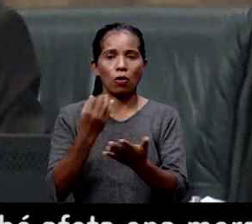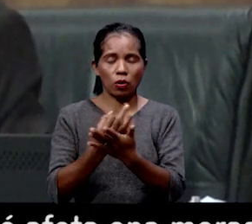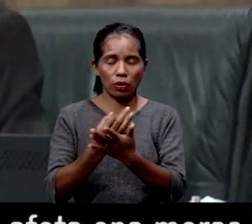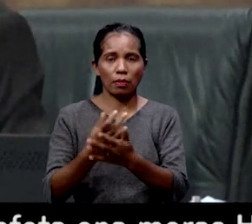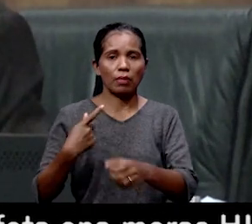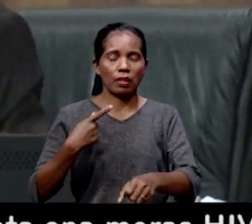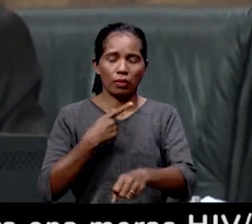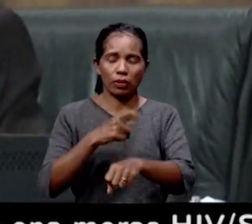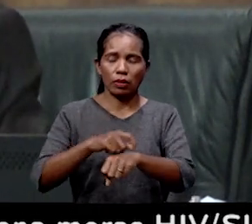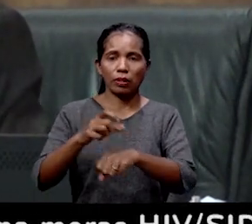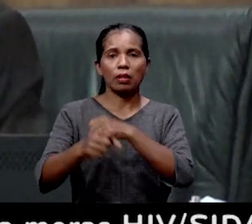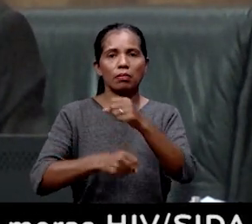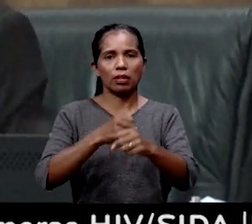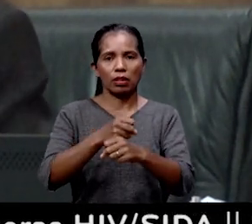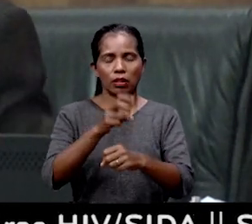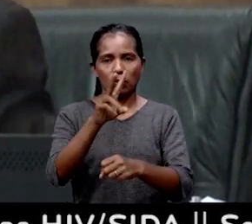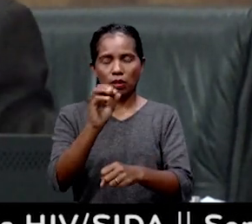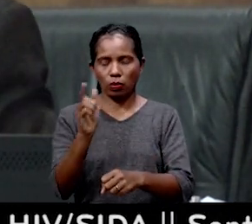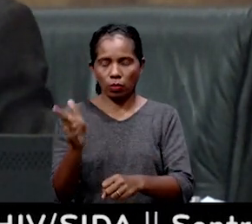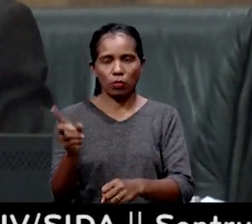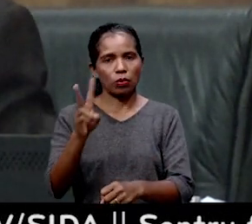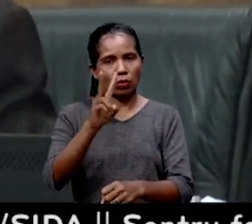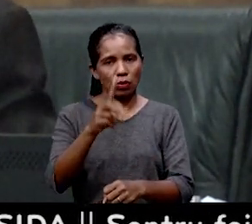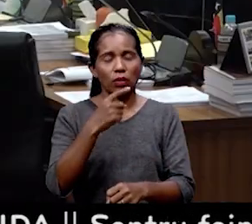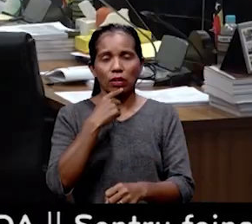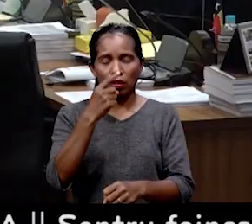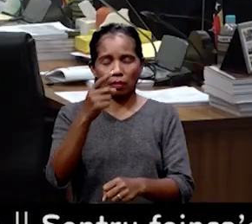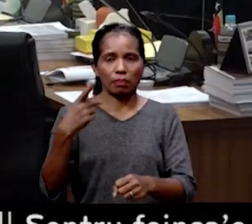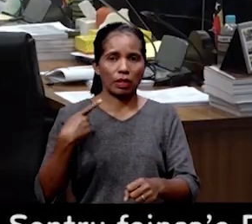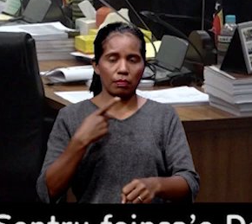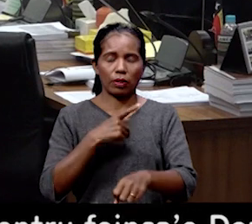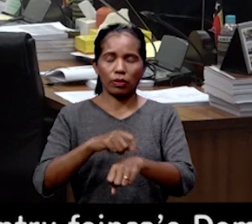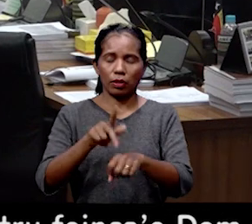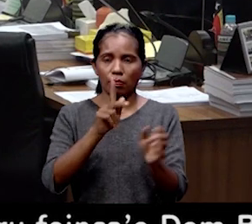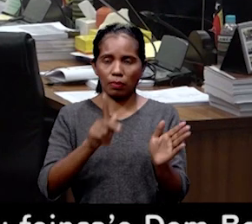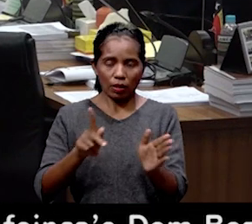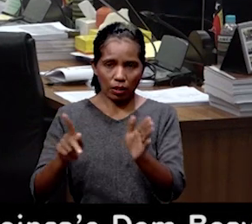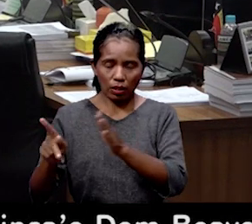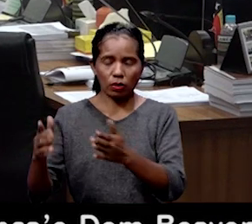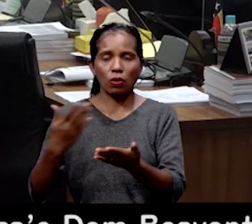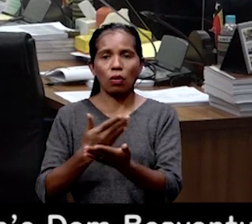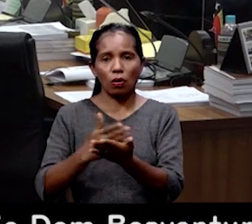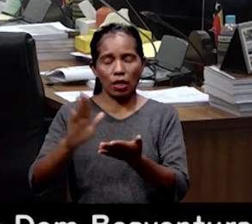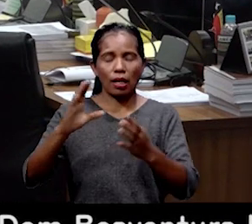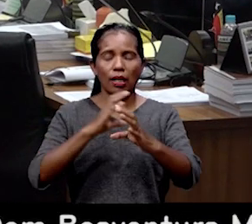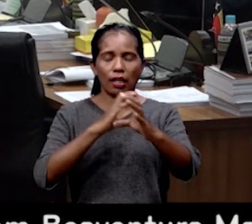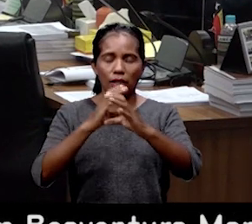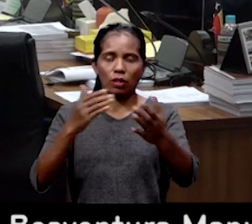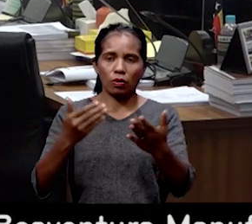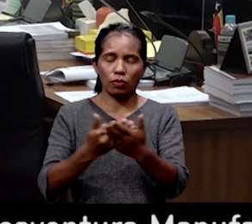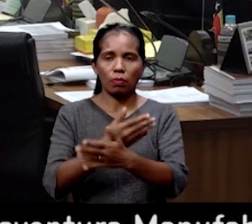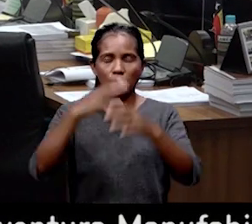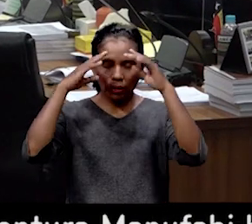Batina Rihun Rua Rua Nulo Resin Rua justifica Parlamento Nacional planeia só sa careta fone ba presidente no vice na